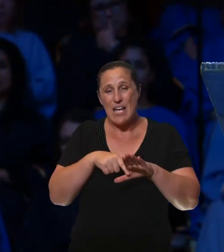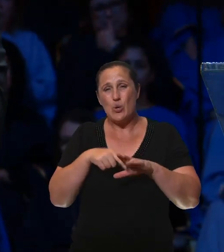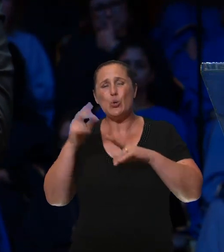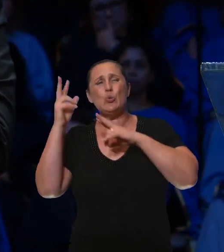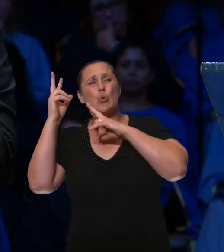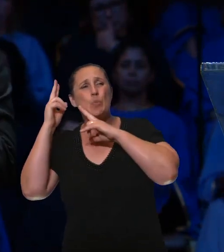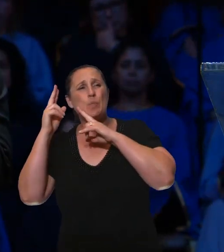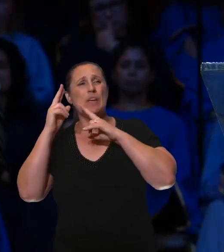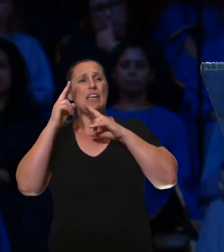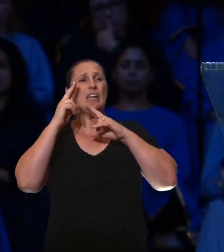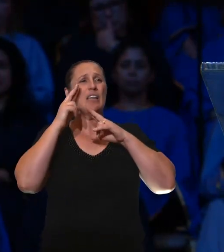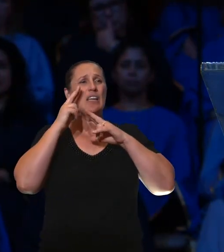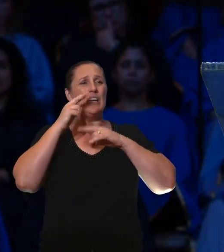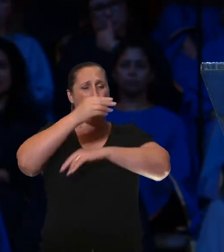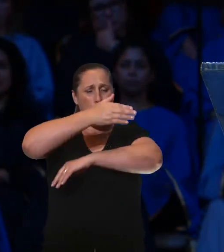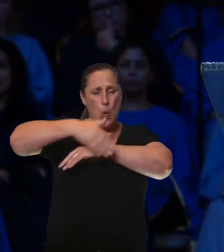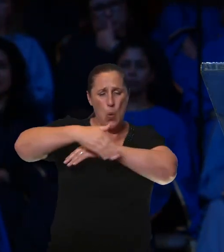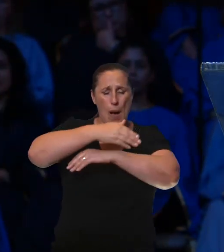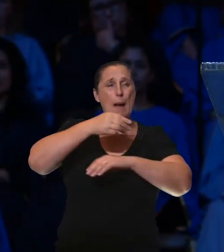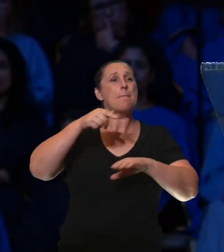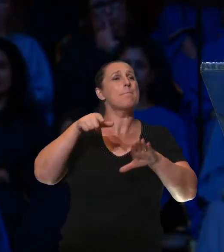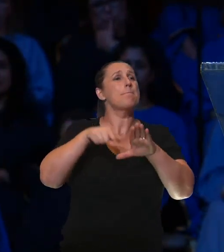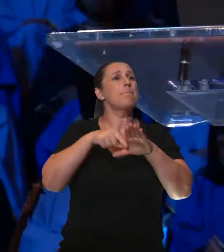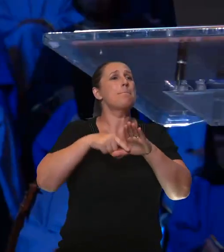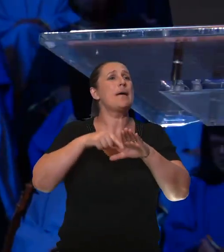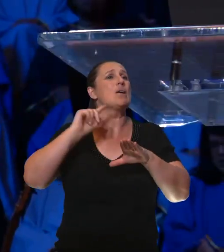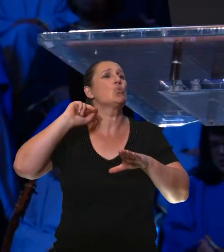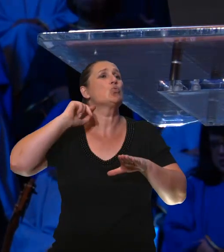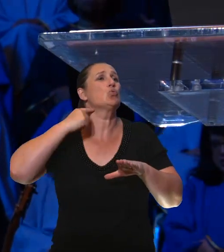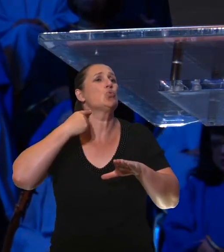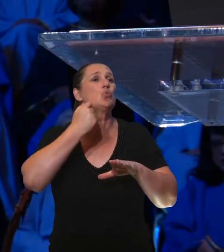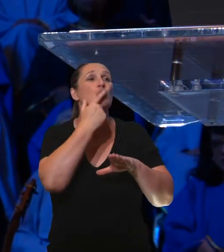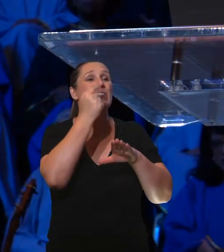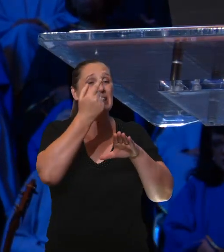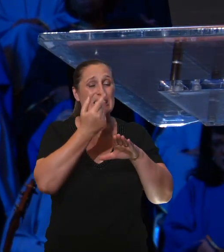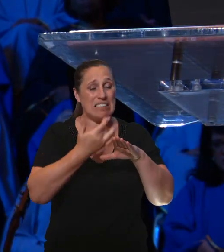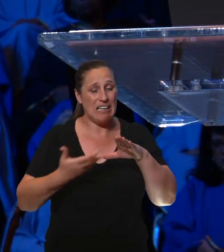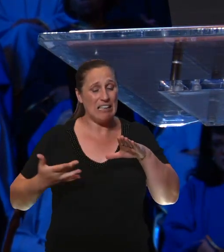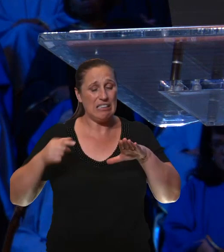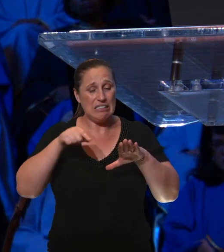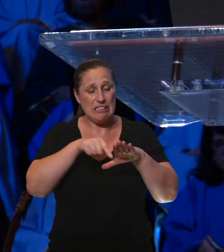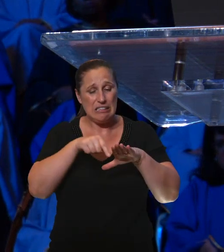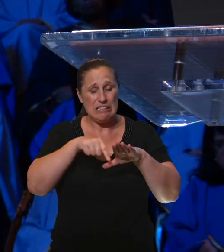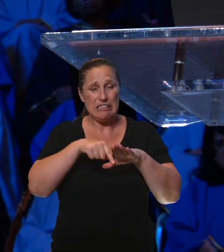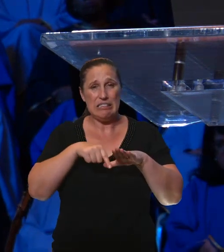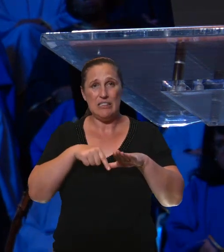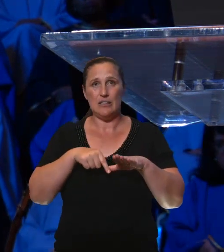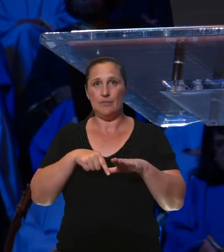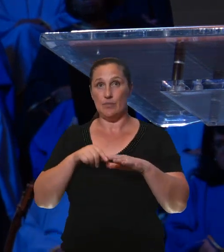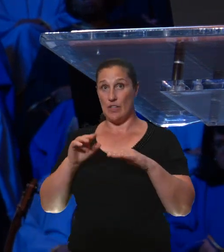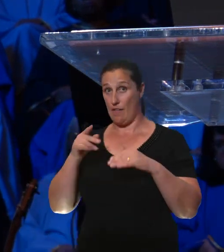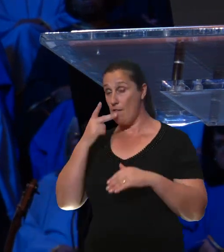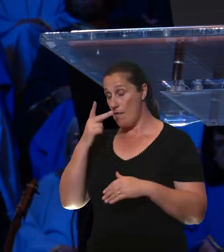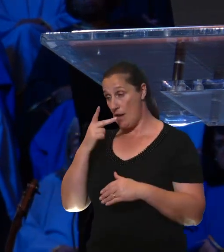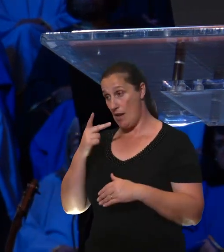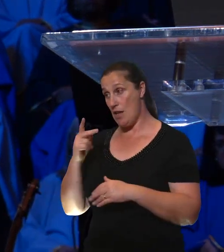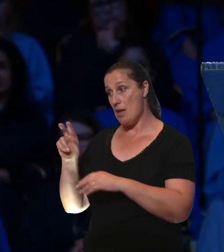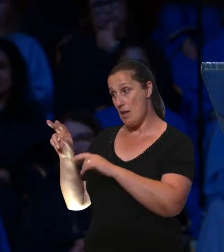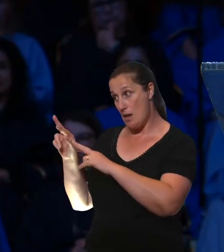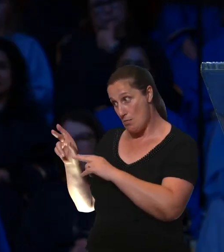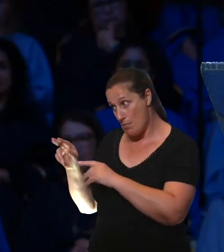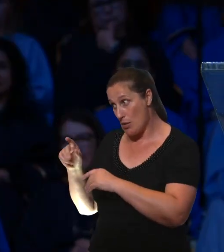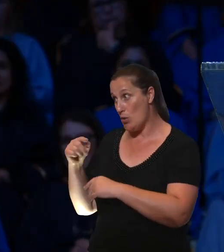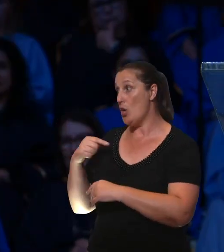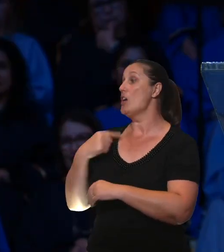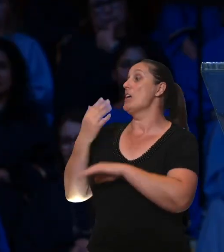savana africana, meus pés estão sujos de sangue. E eu olhei para o missionário e falei assim: irmão, nós vamos fazer devagar, eu não estou